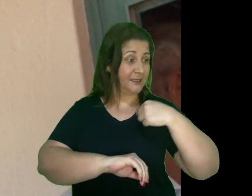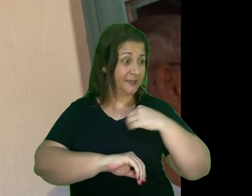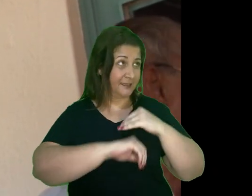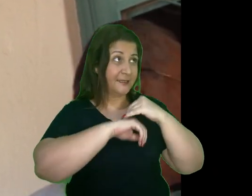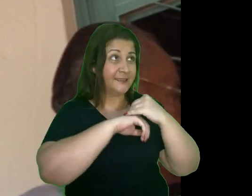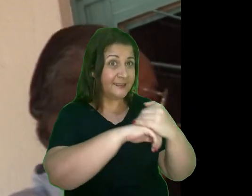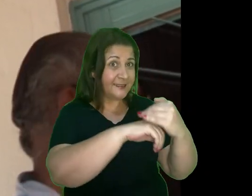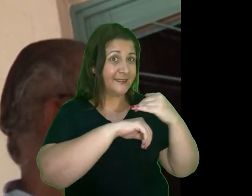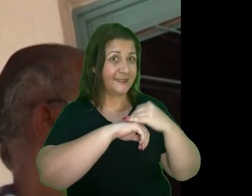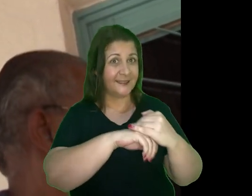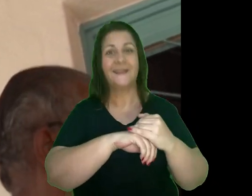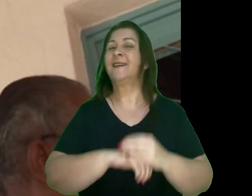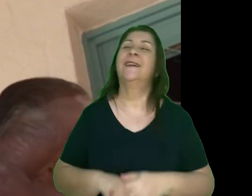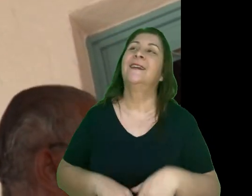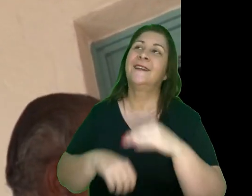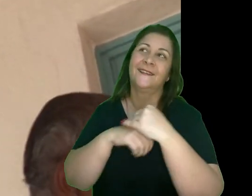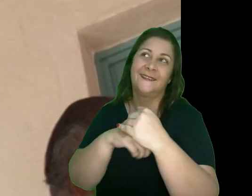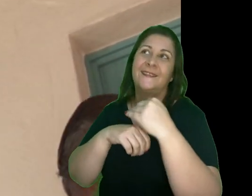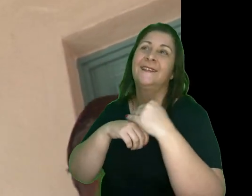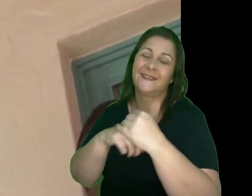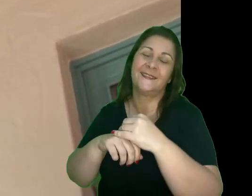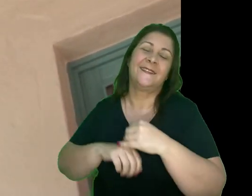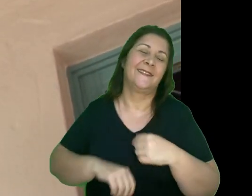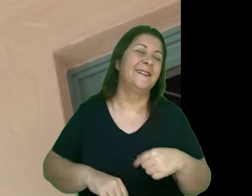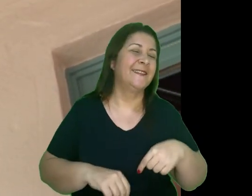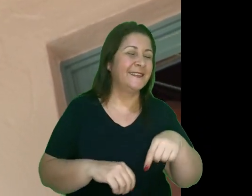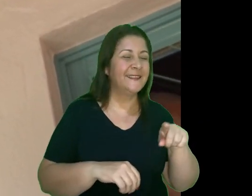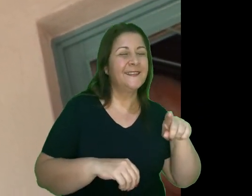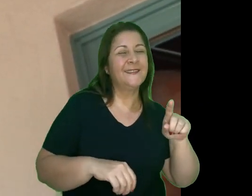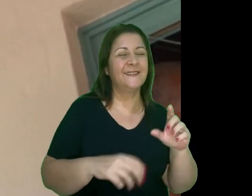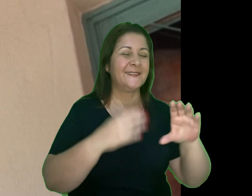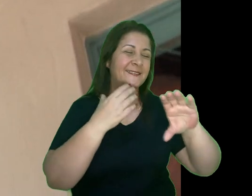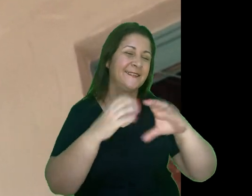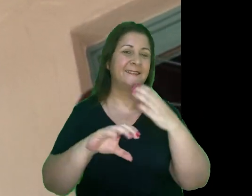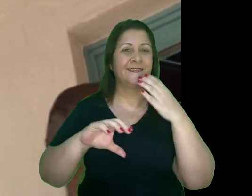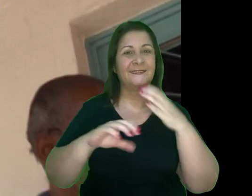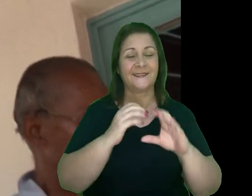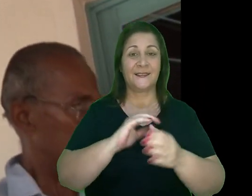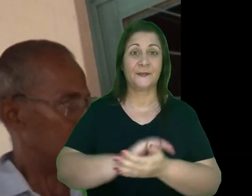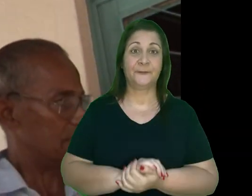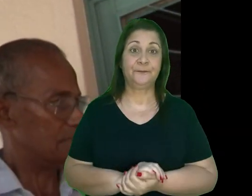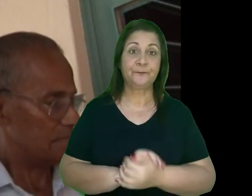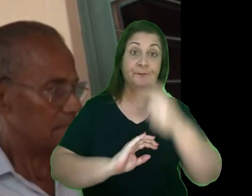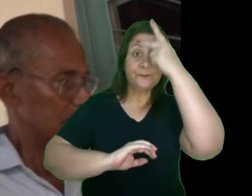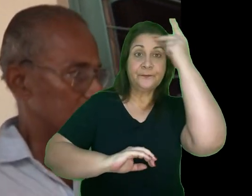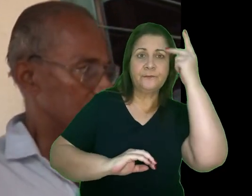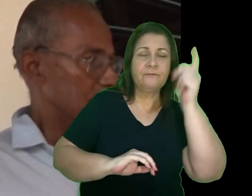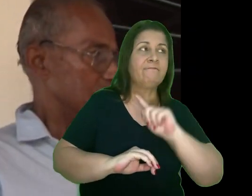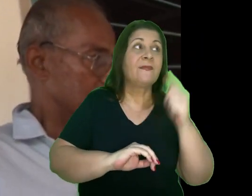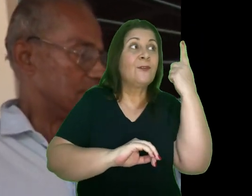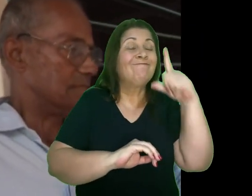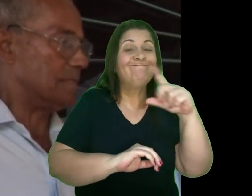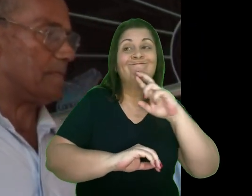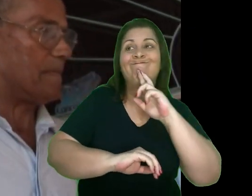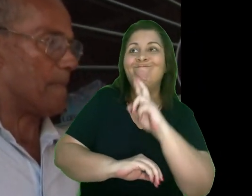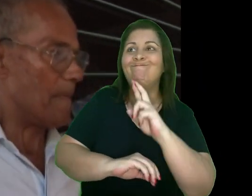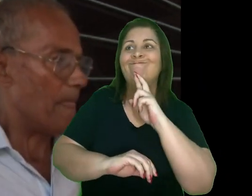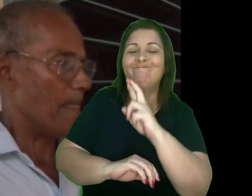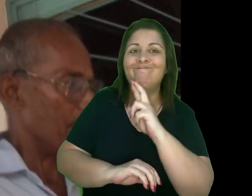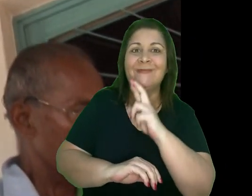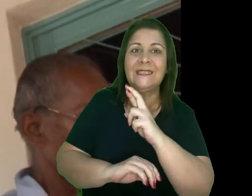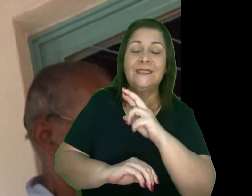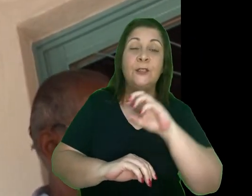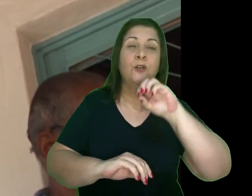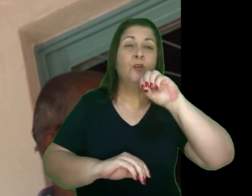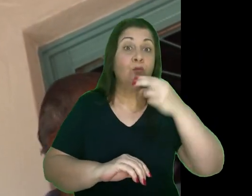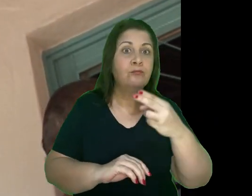Foi mandaram foi me chamar, chamo Malvino Ferreira, não nego meu natural. Aquele que não consegue